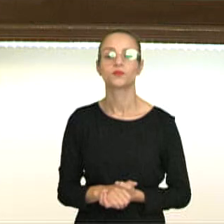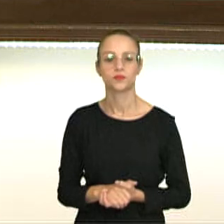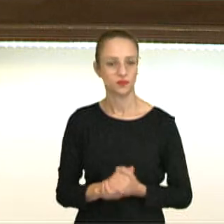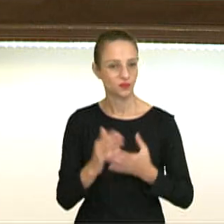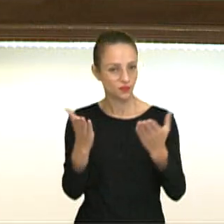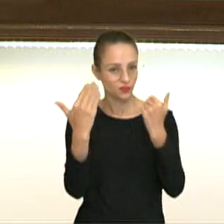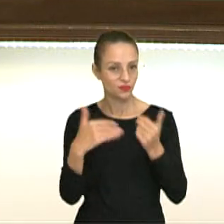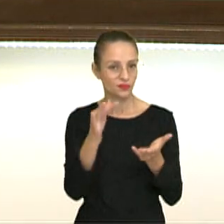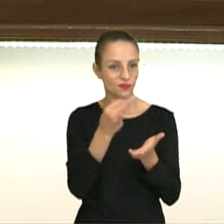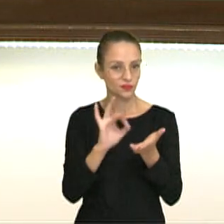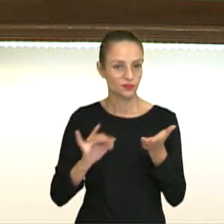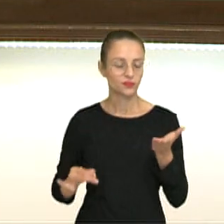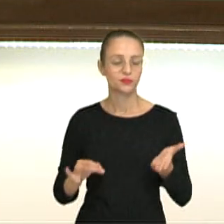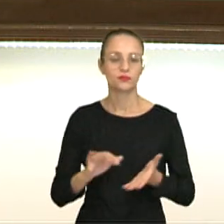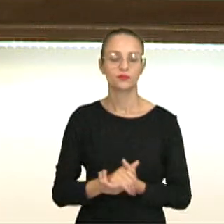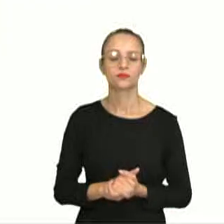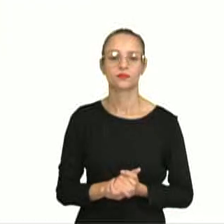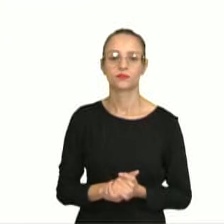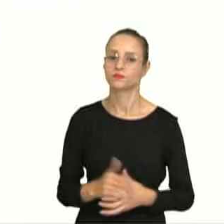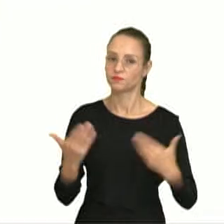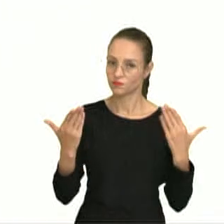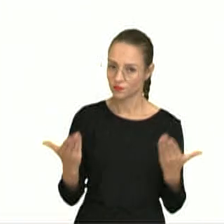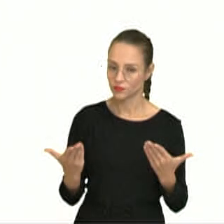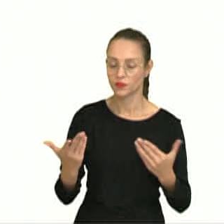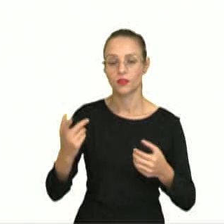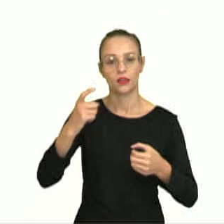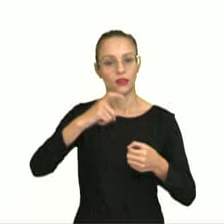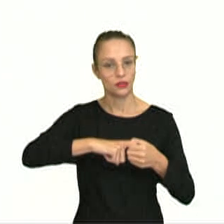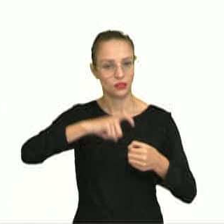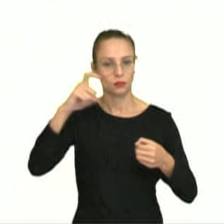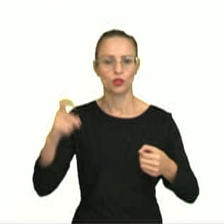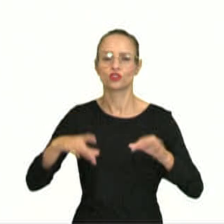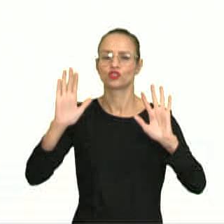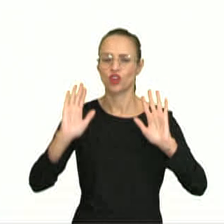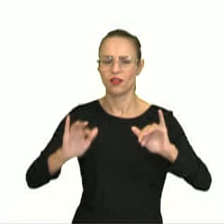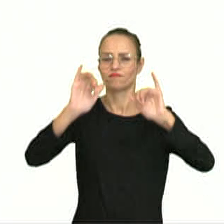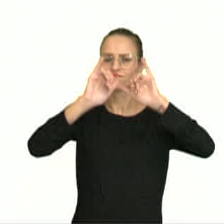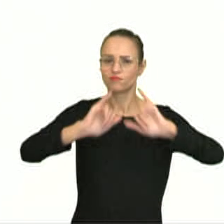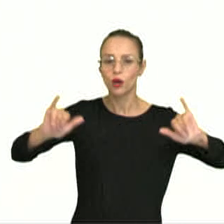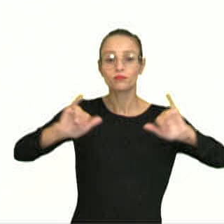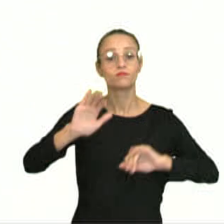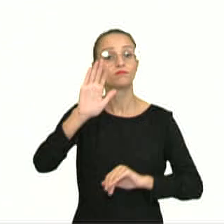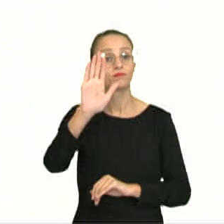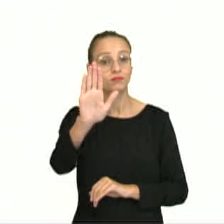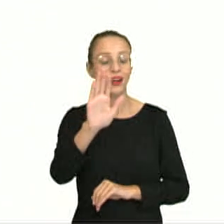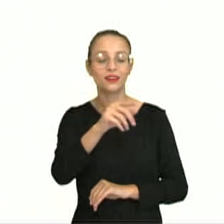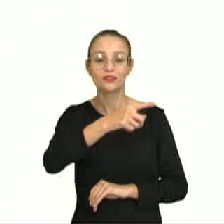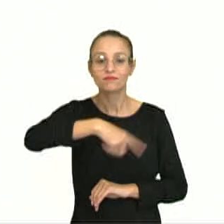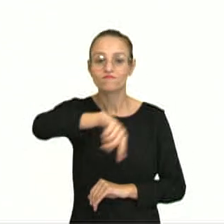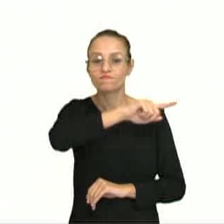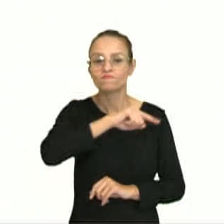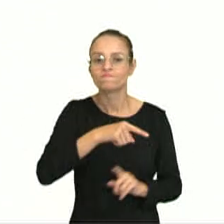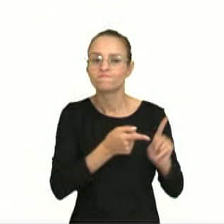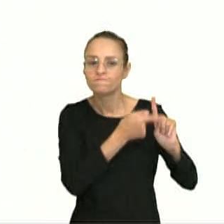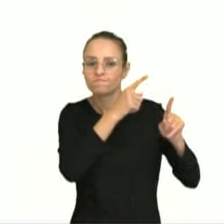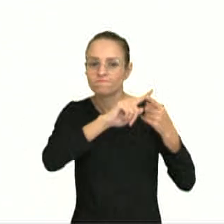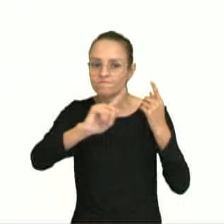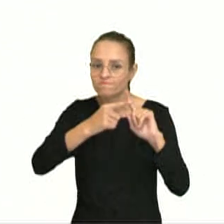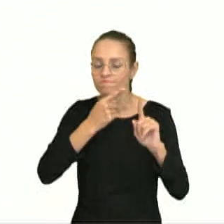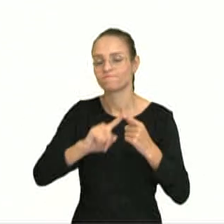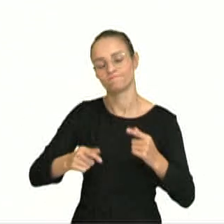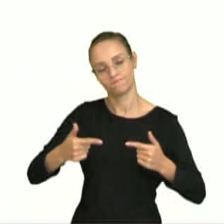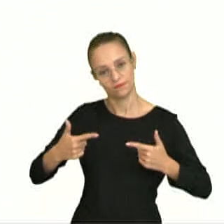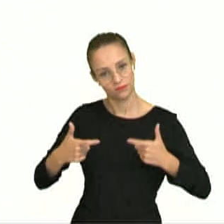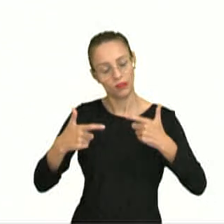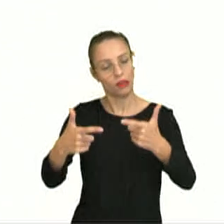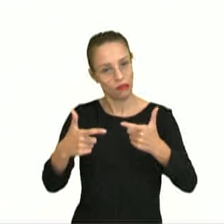Então vamos para a correção. Embora a independência já havia sido declarada, os patriotas tiveram que travar uma guerra